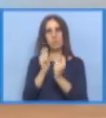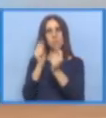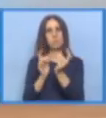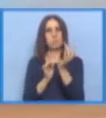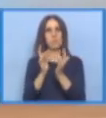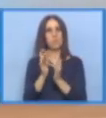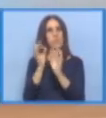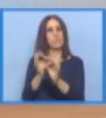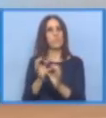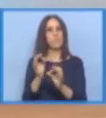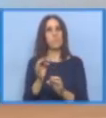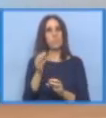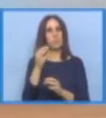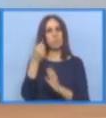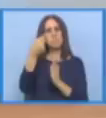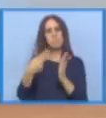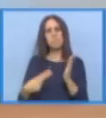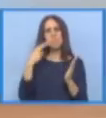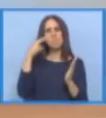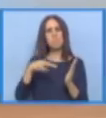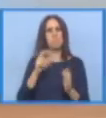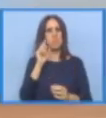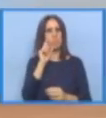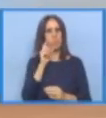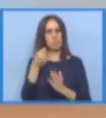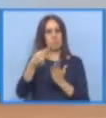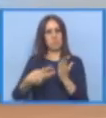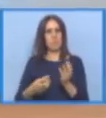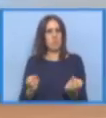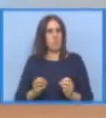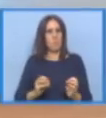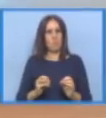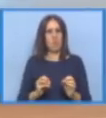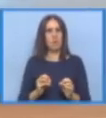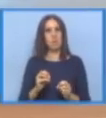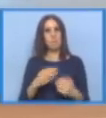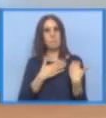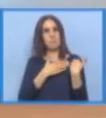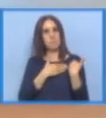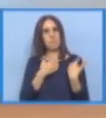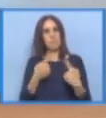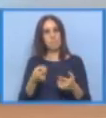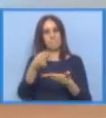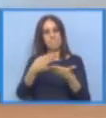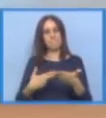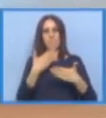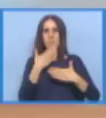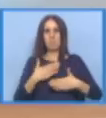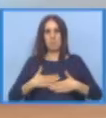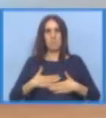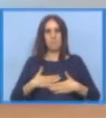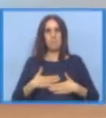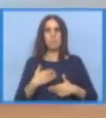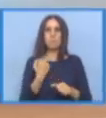Cristo. Porque quando olhava para os títulos, não olhava para a importância dos títulos, mas para a responsabilidade que os títulos lhe davam